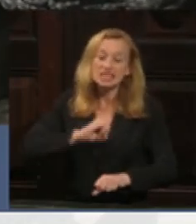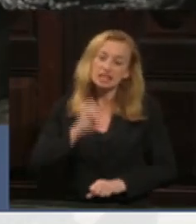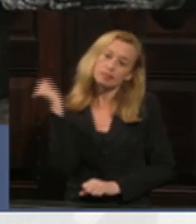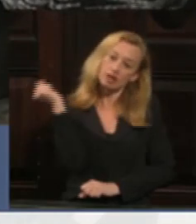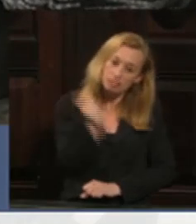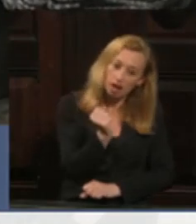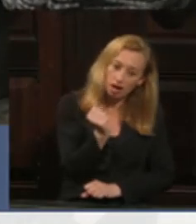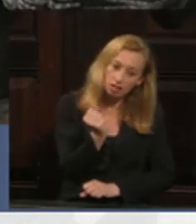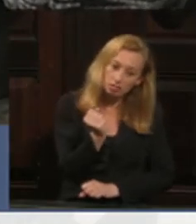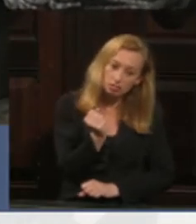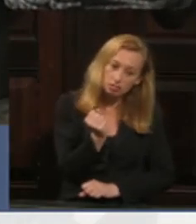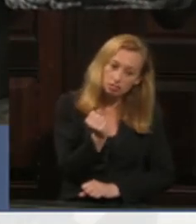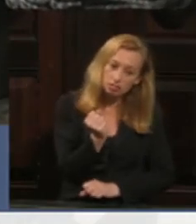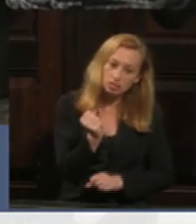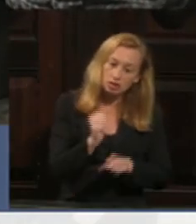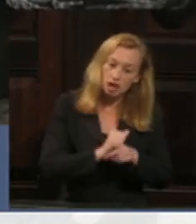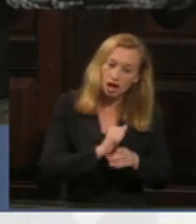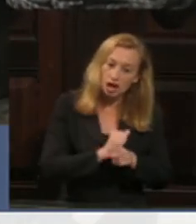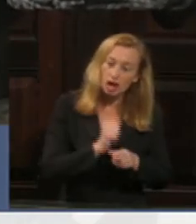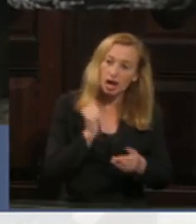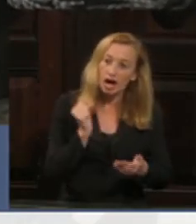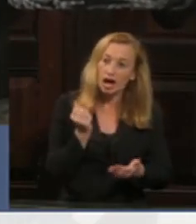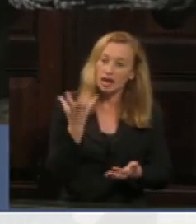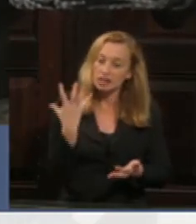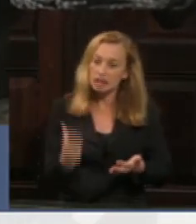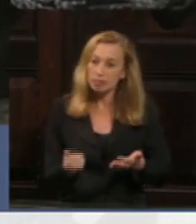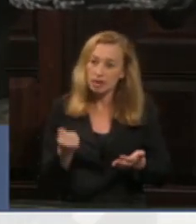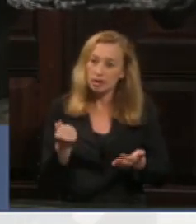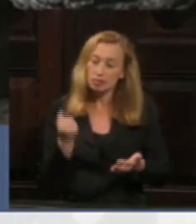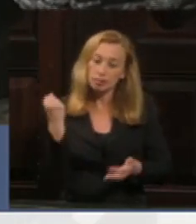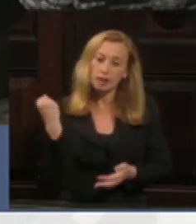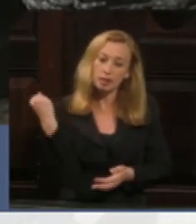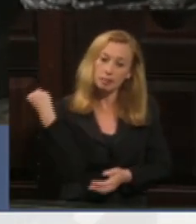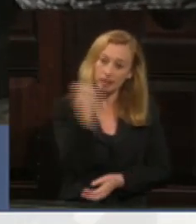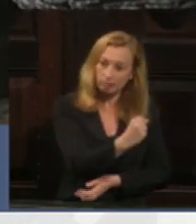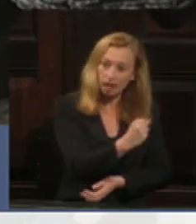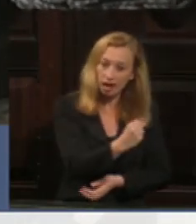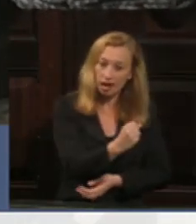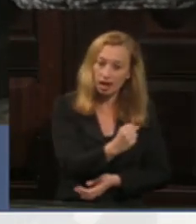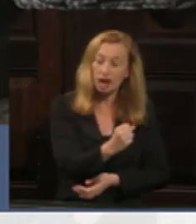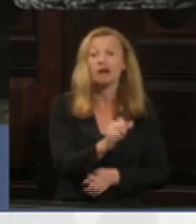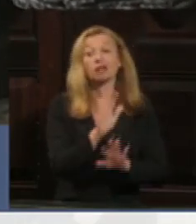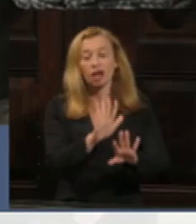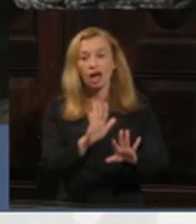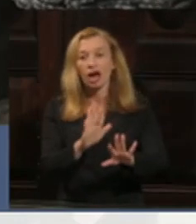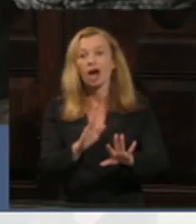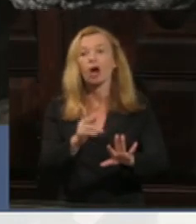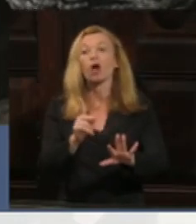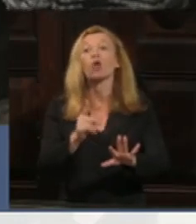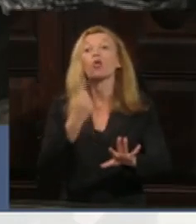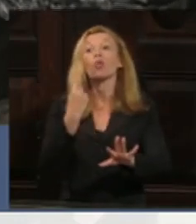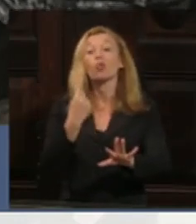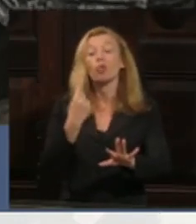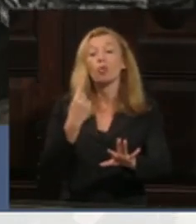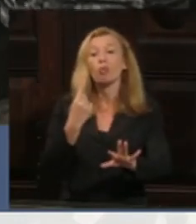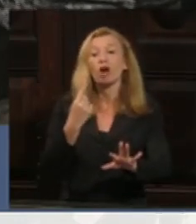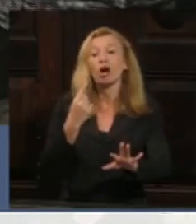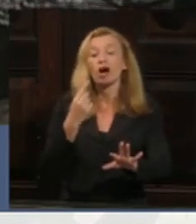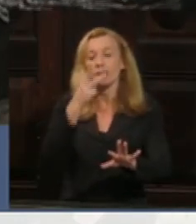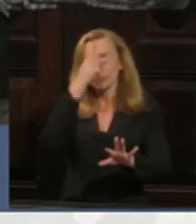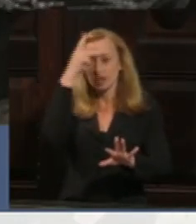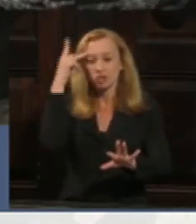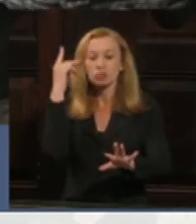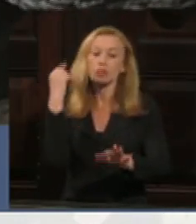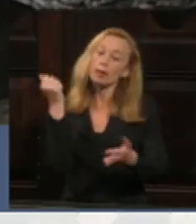assassinos de aluguel, se são matadores de aluguel, porque alguém os alugou. Essa segunda fase, que em tese